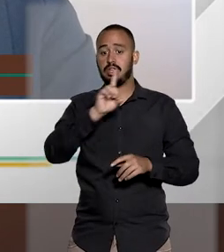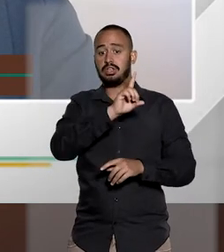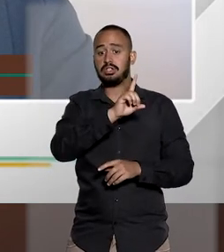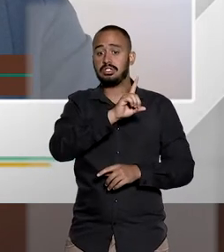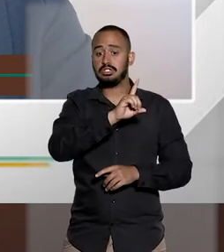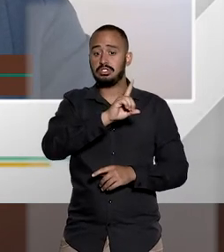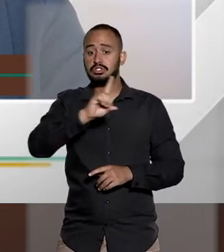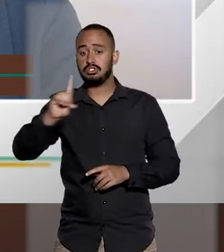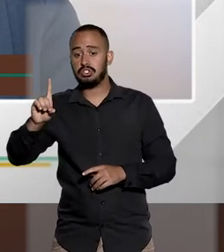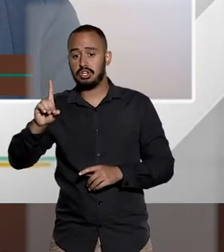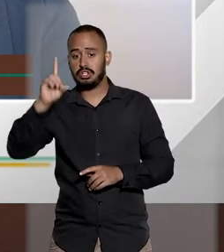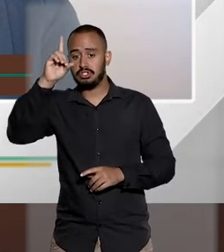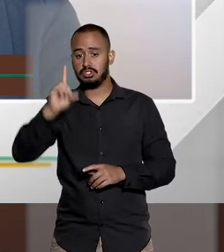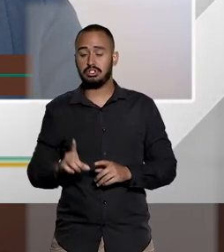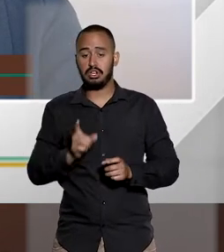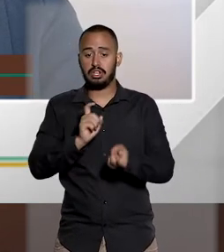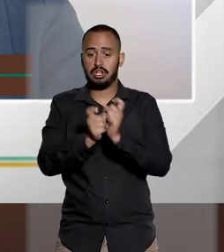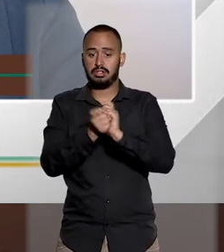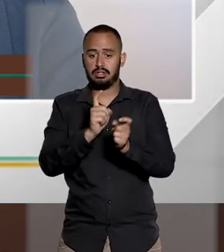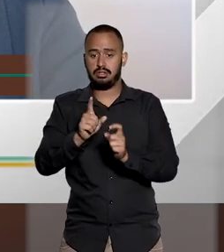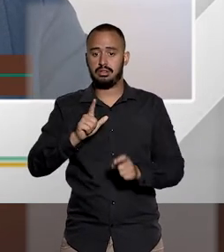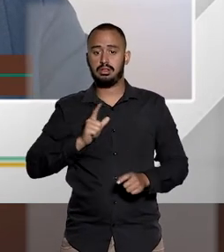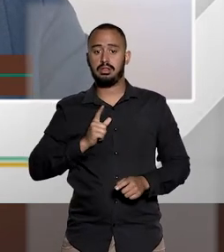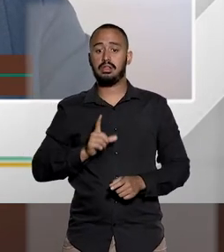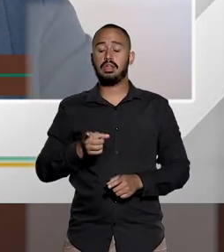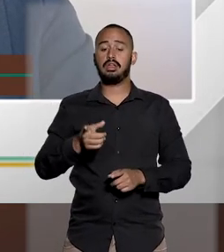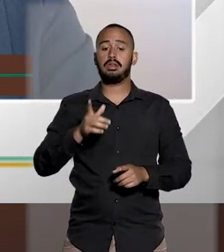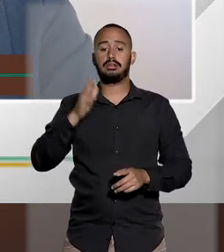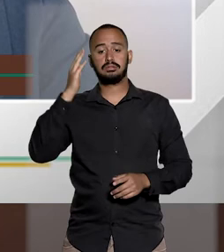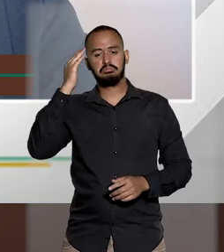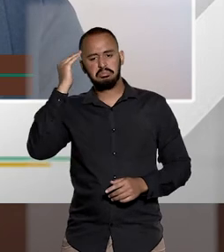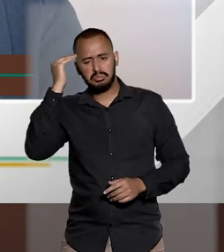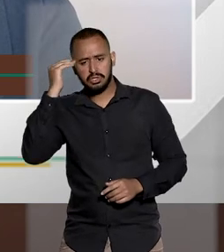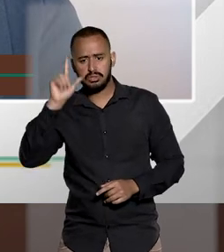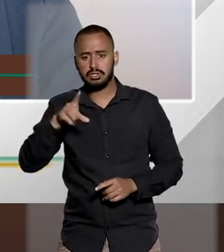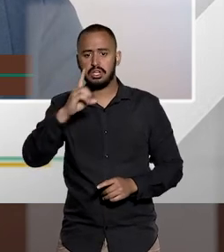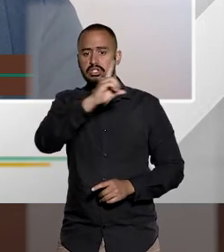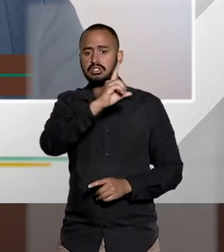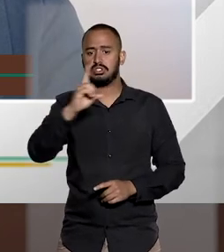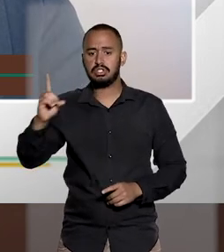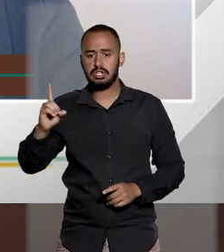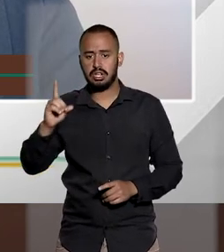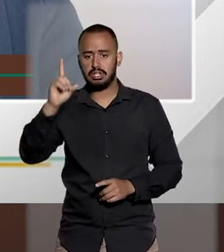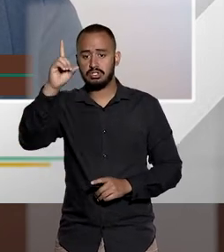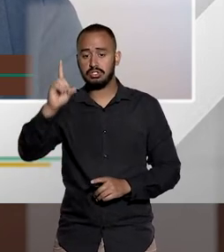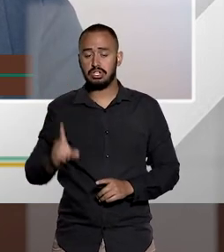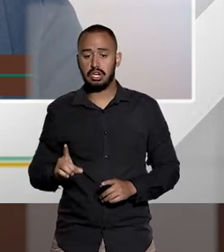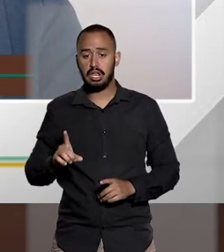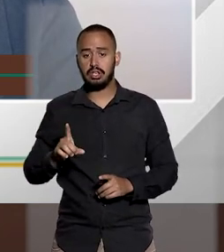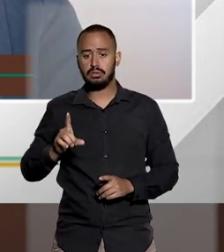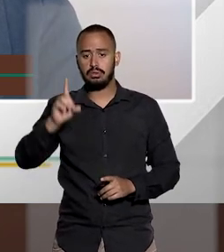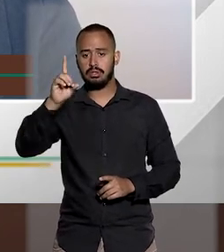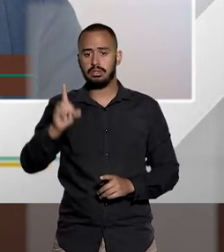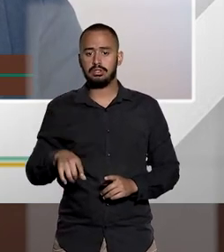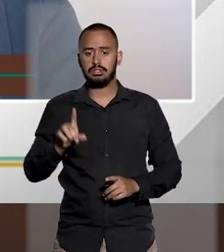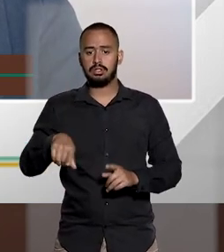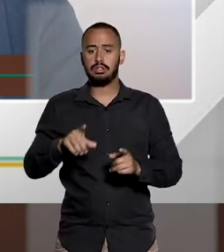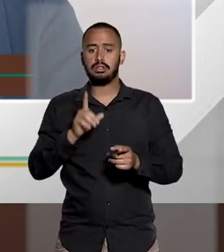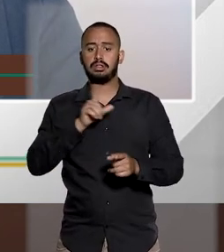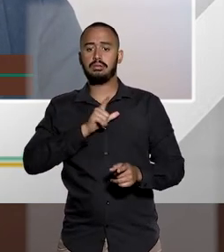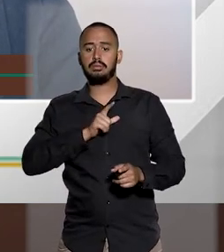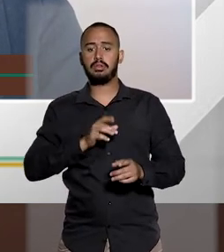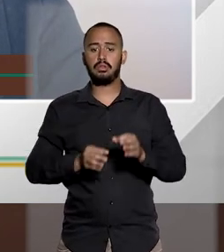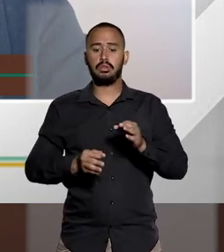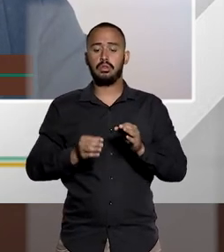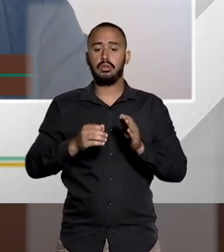direito administrativo, ela também tem conhecimentos na área do direito tributário, né? Livre docente na área do direito tributário pela PUC de São Paulo.